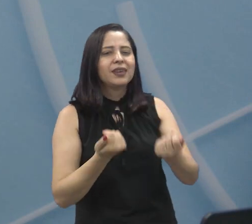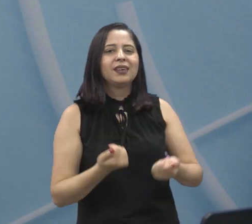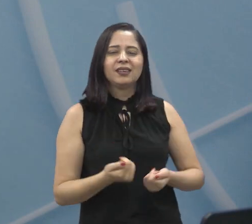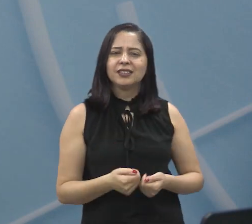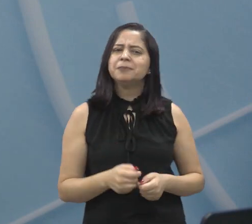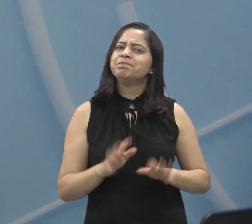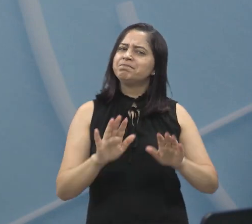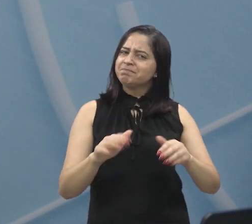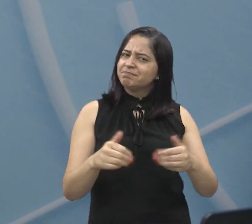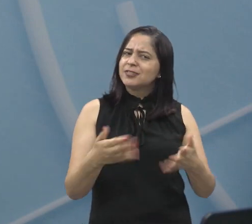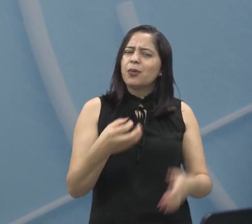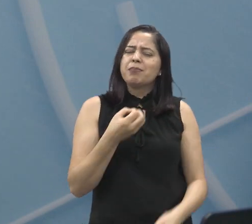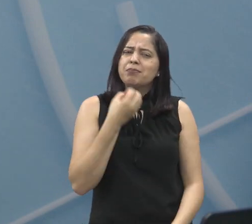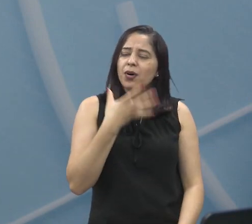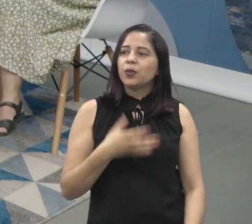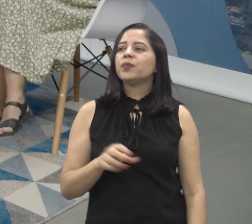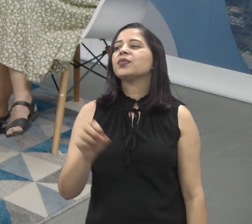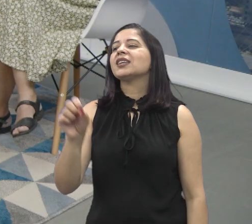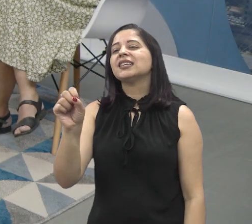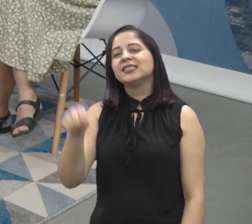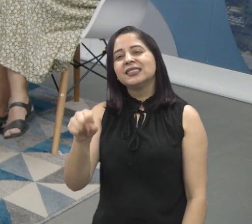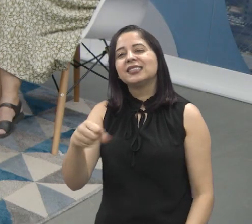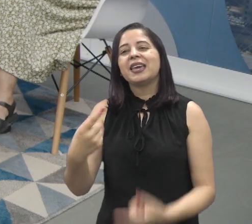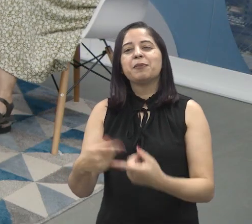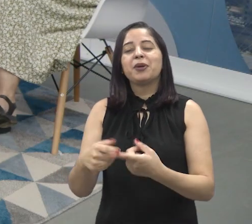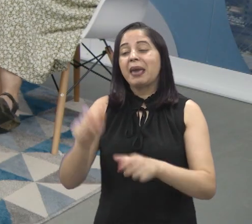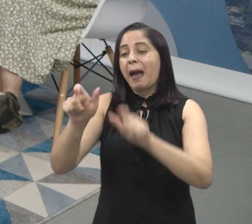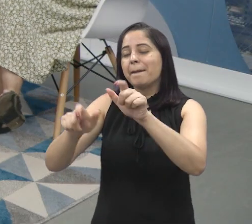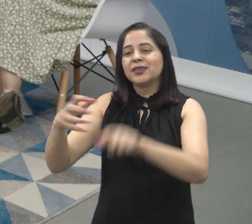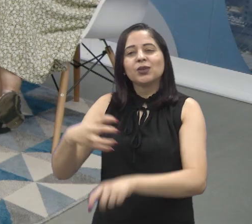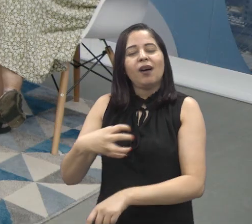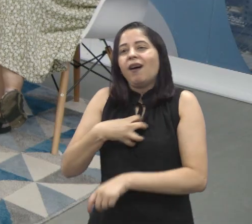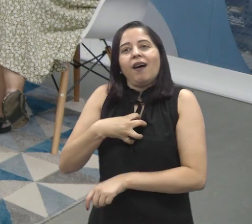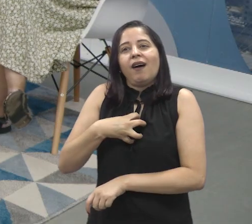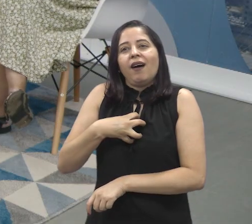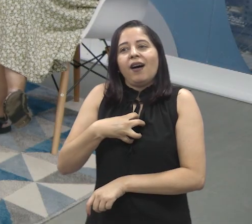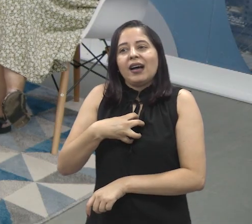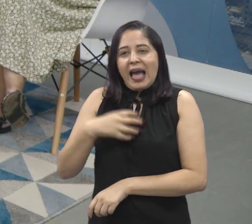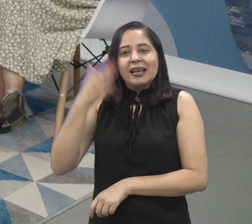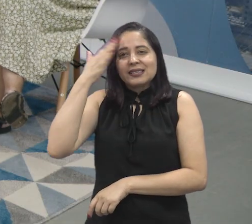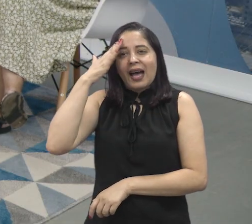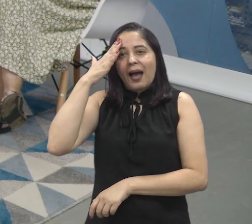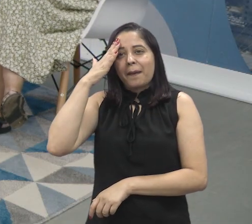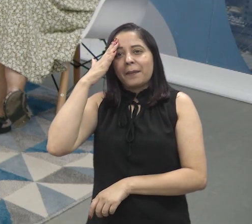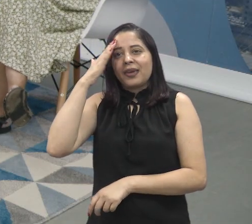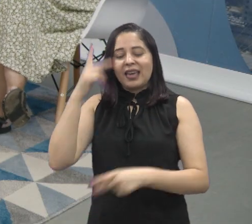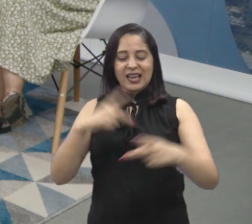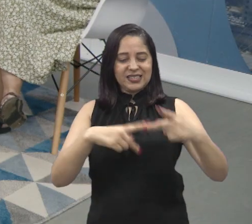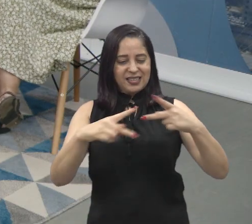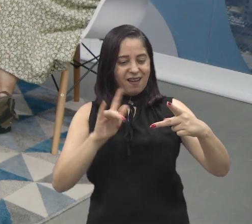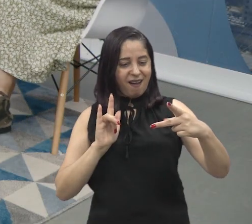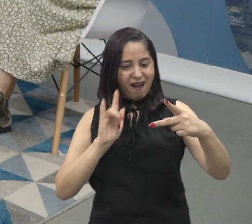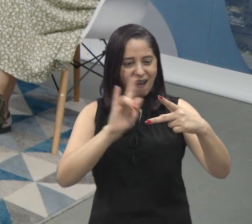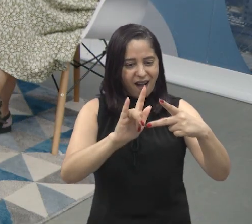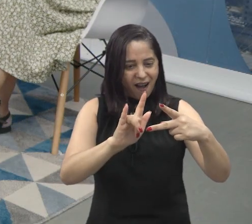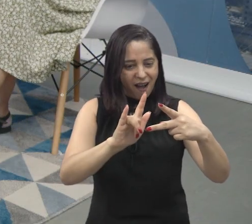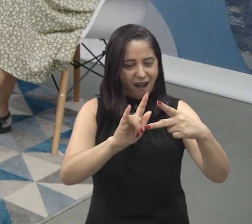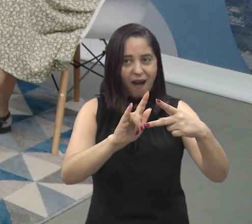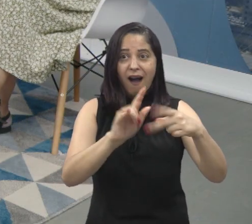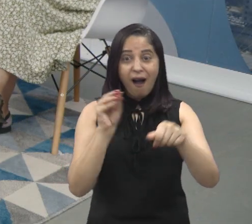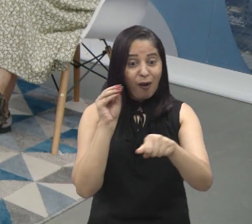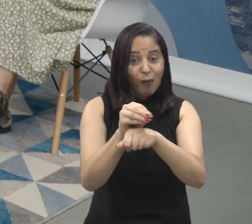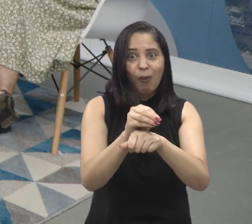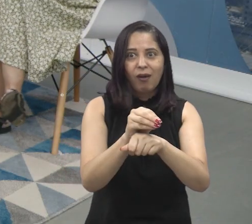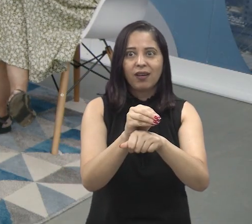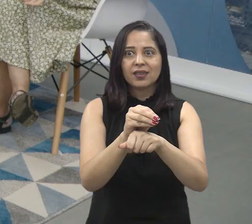então tem esse poder também, né? O pertencimento, né, Dani, isso que você está falando, como a gente ama uma cidade, a gente só cuida de uma cidade quando a gente